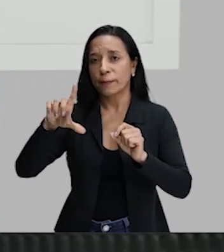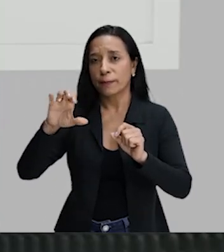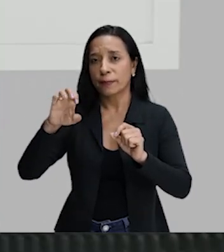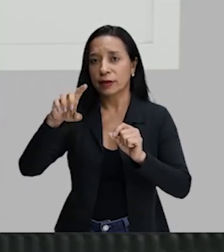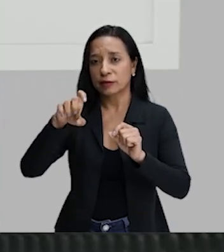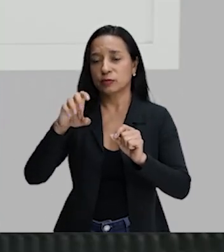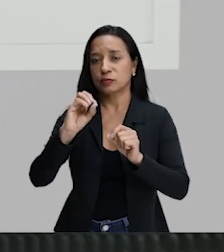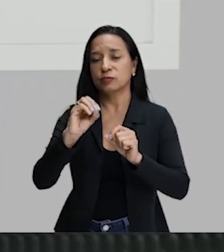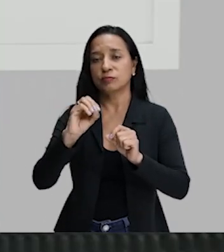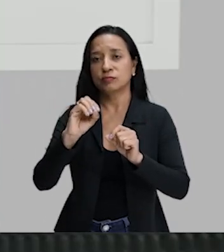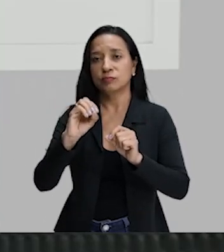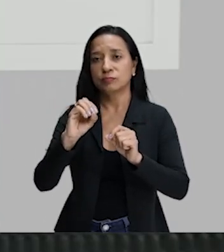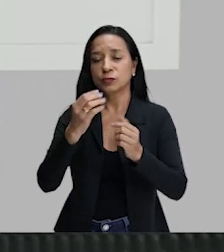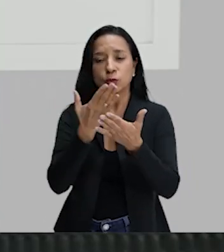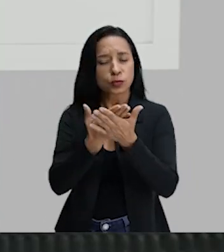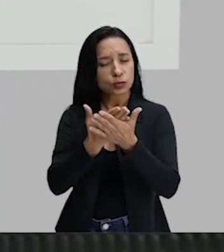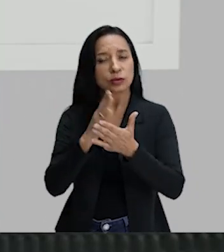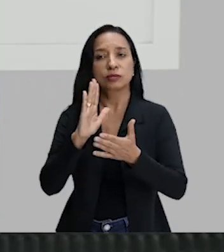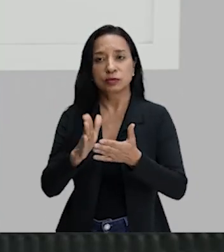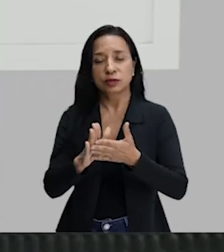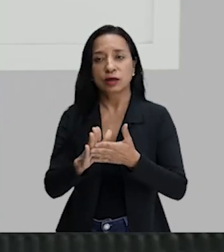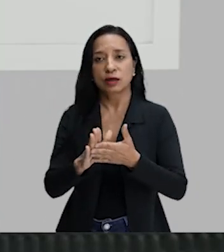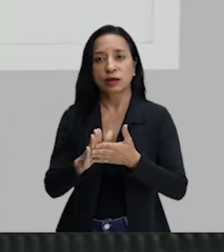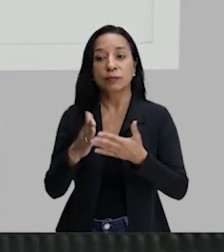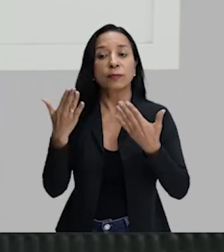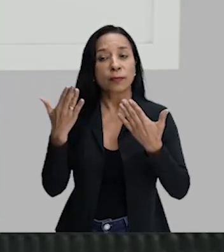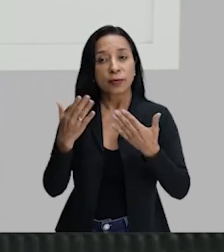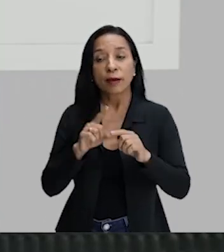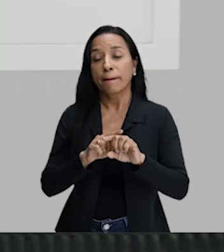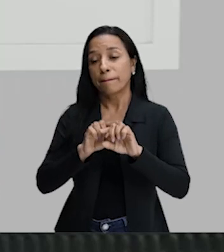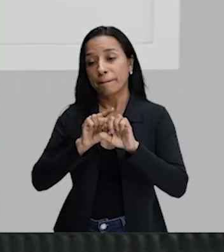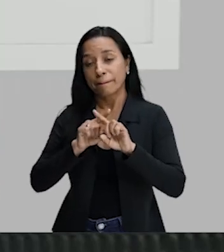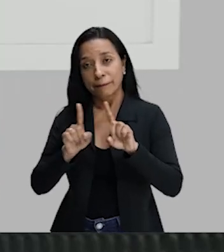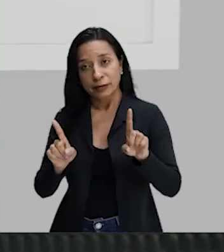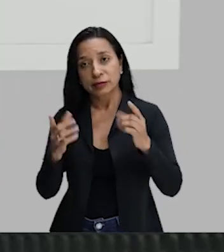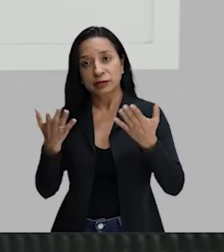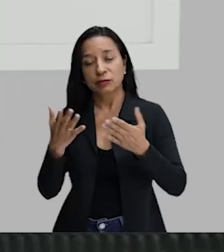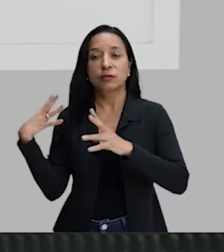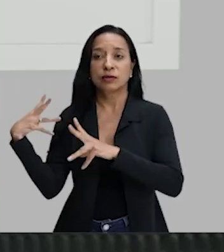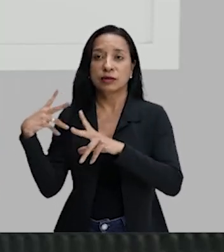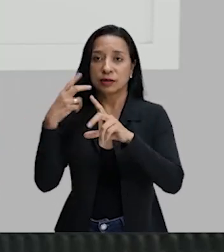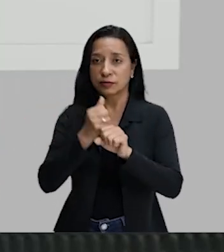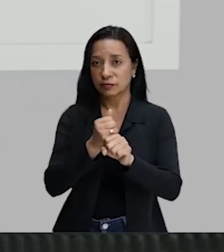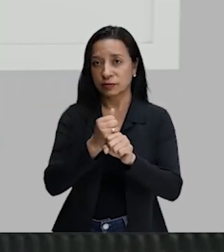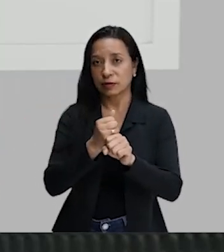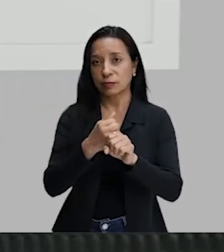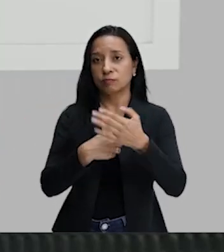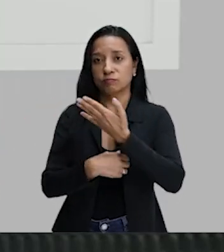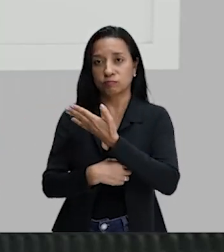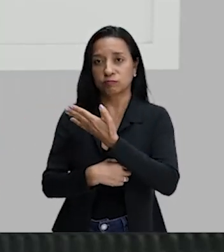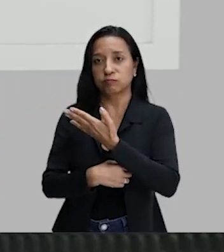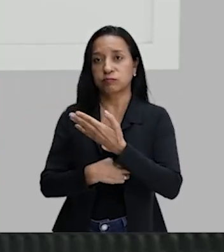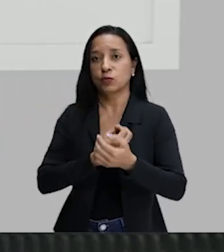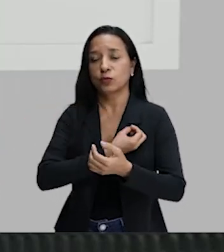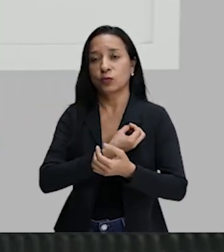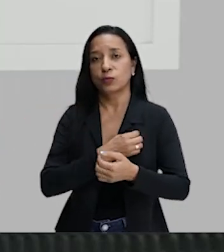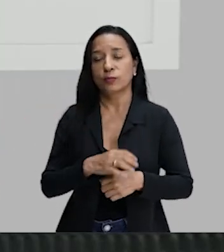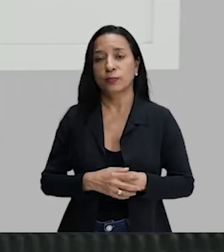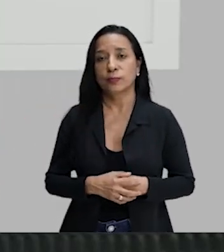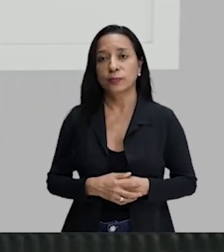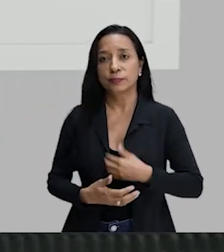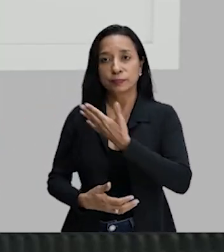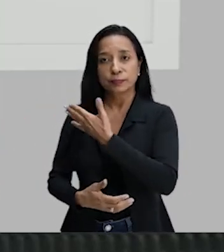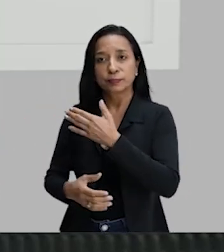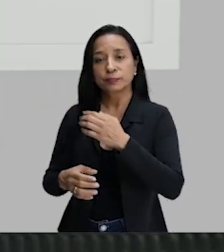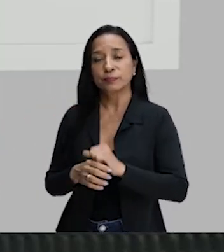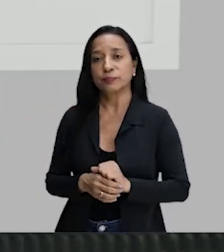números complexos. Mas vamos comentar aqui um pouquinho com vocês a respeito desse número. Né? Beleza, ó, x ao